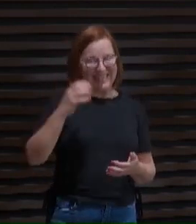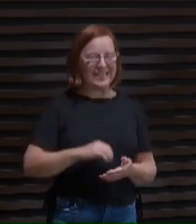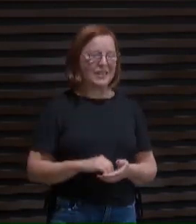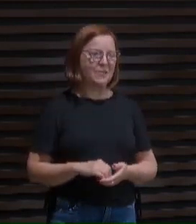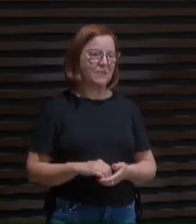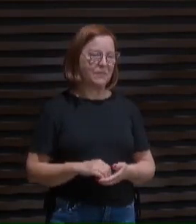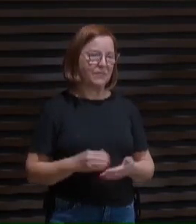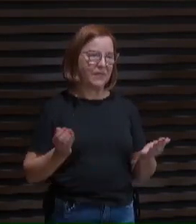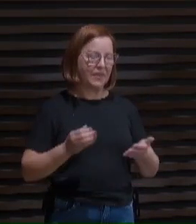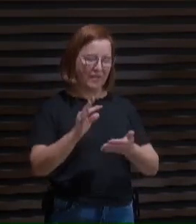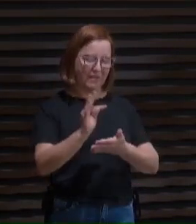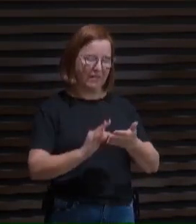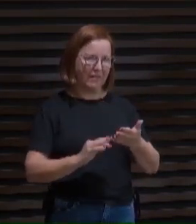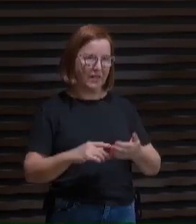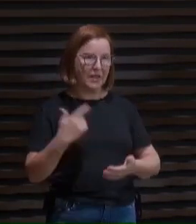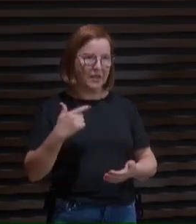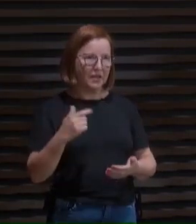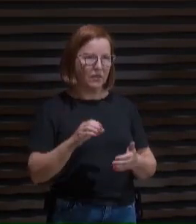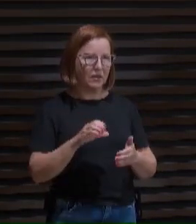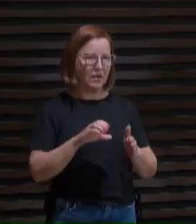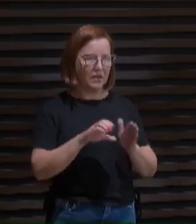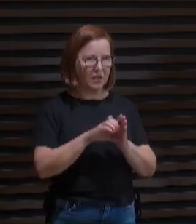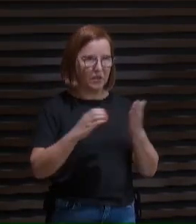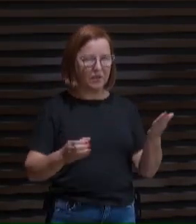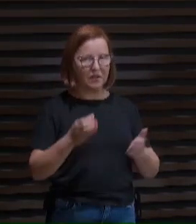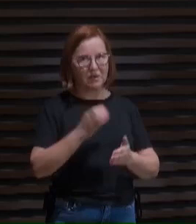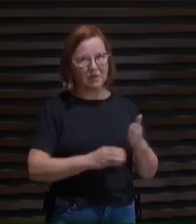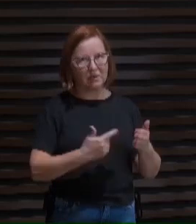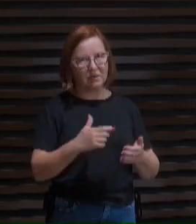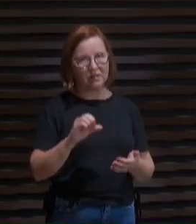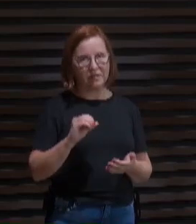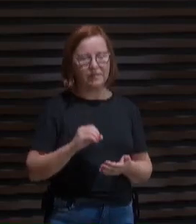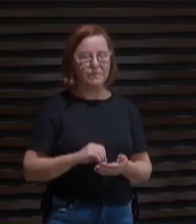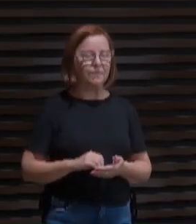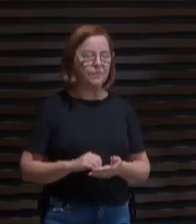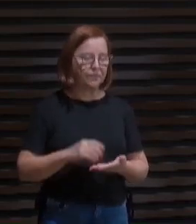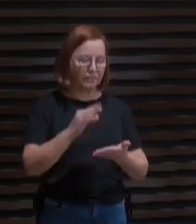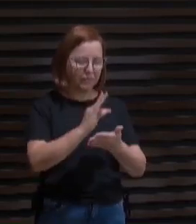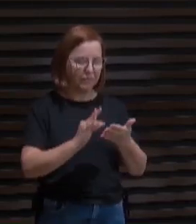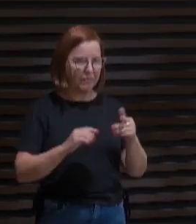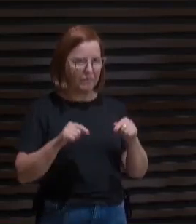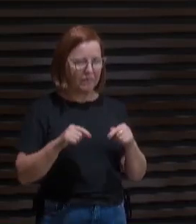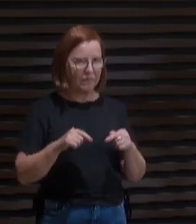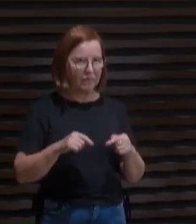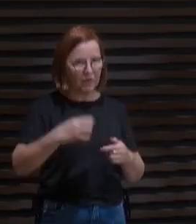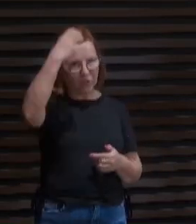texto então de 2 Crônicas capítulo 20. Então o contexto aqui,